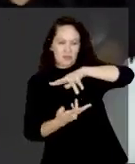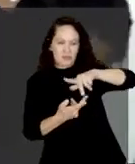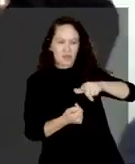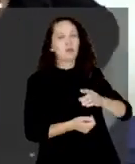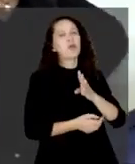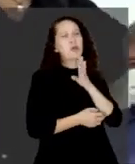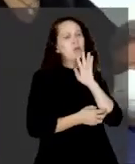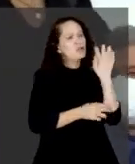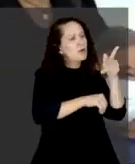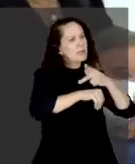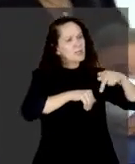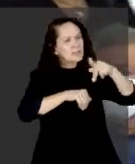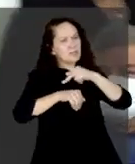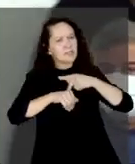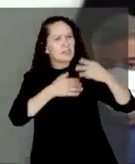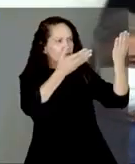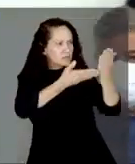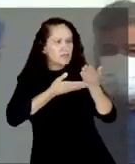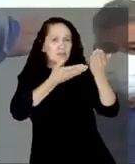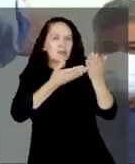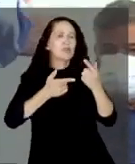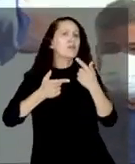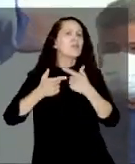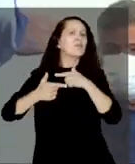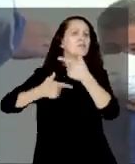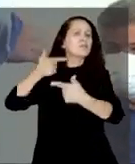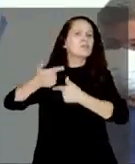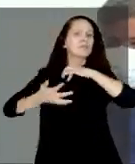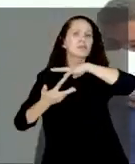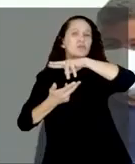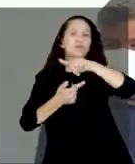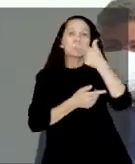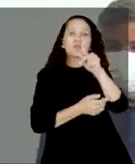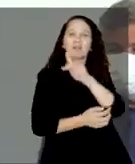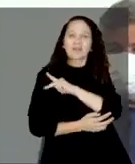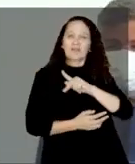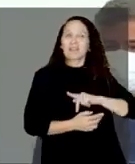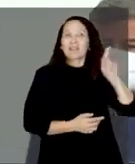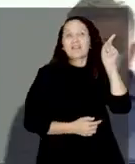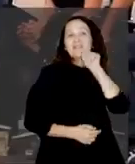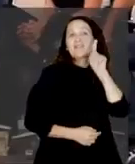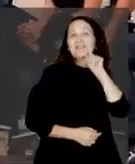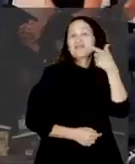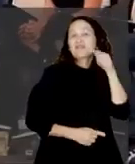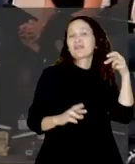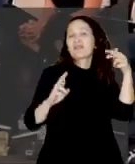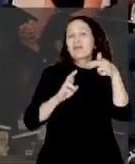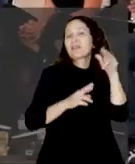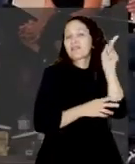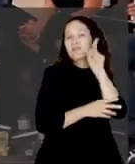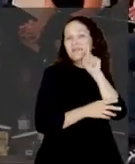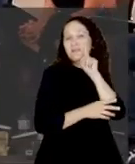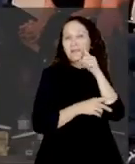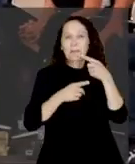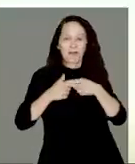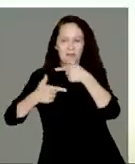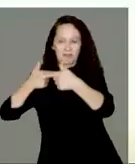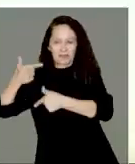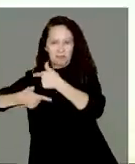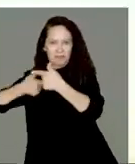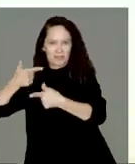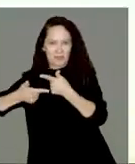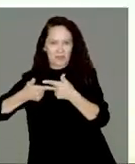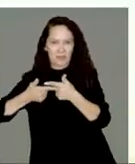cada 20 ou 30 anos, eles retrocedem. Quando nós fizemos a Constituição de 88, eu